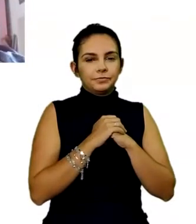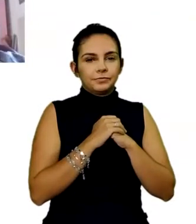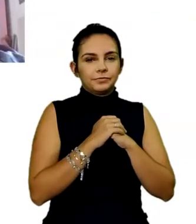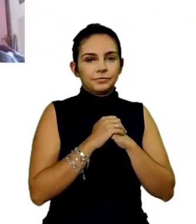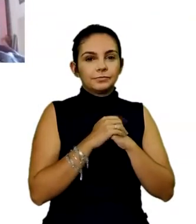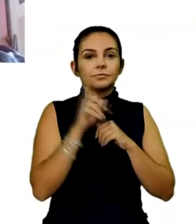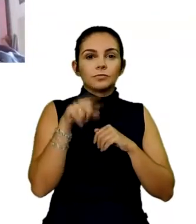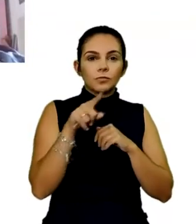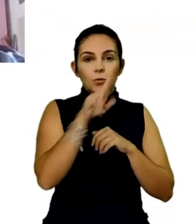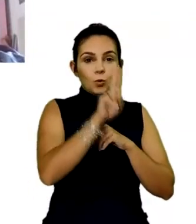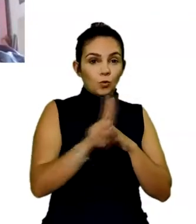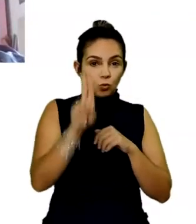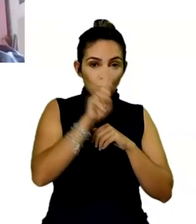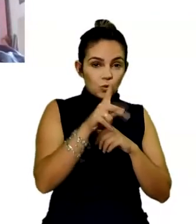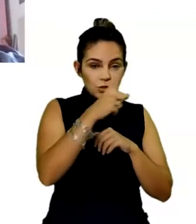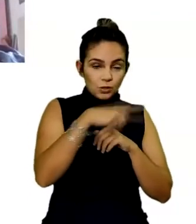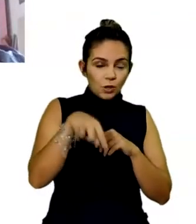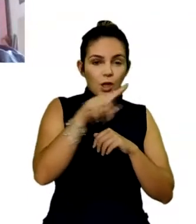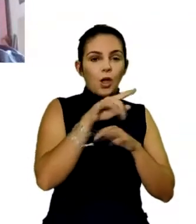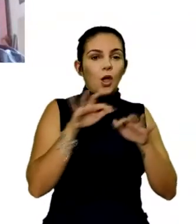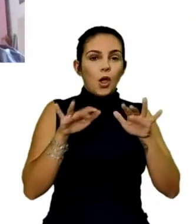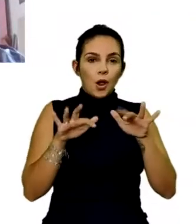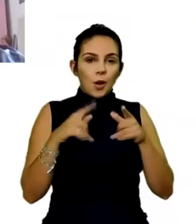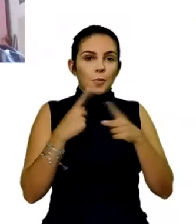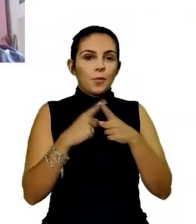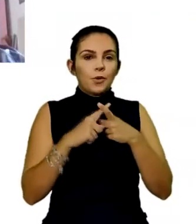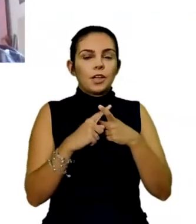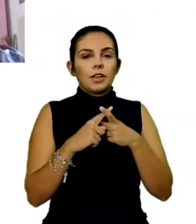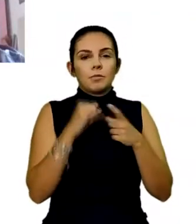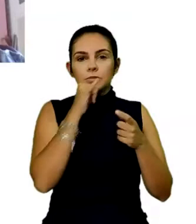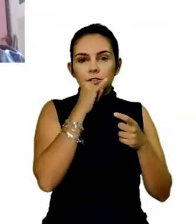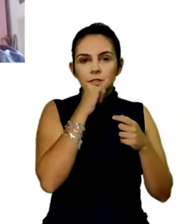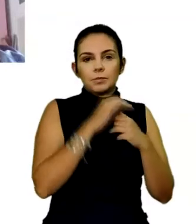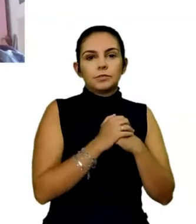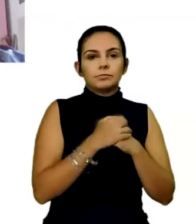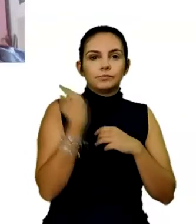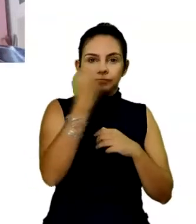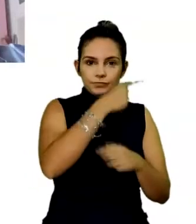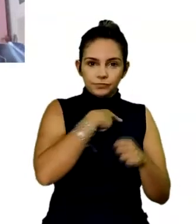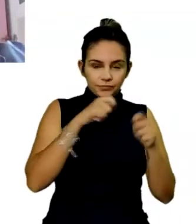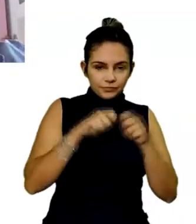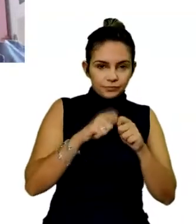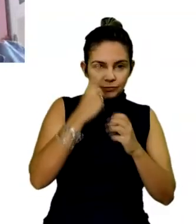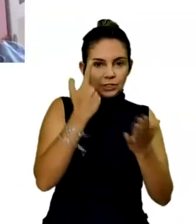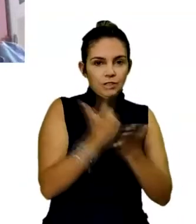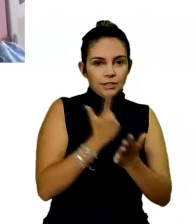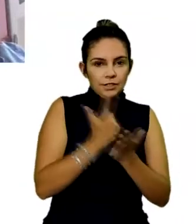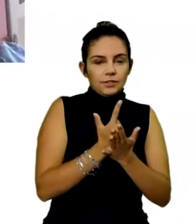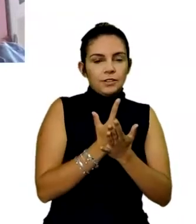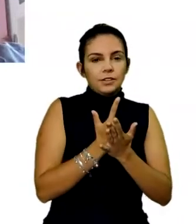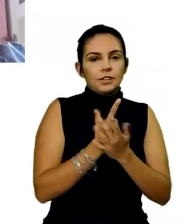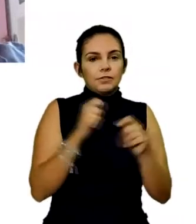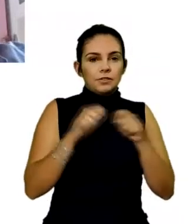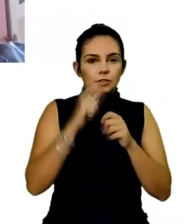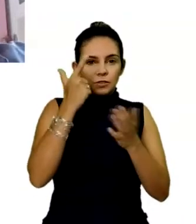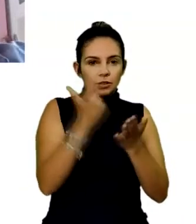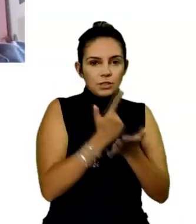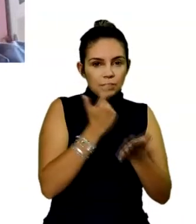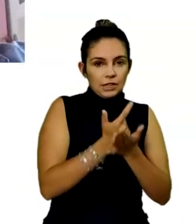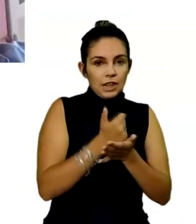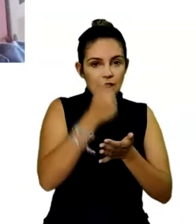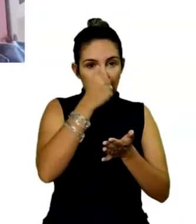Patrícia, ela usa essas técnicas de computador, porque, por exemplo, a gente está fazendo um livro